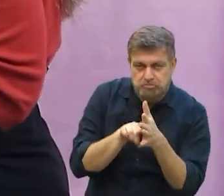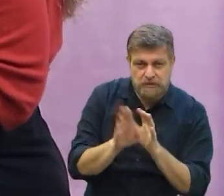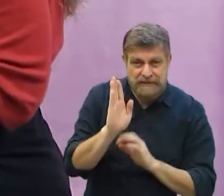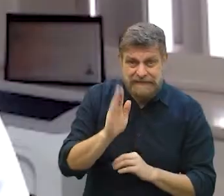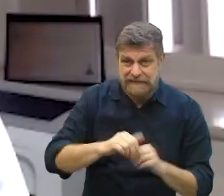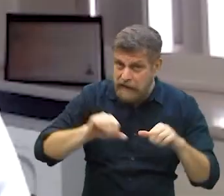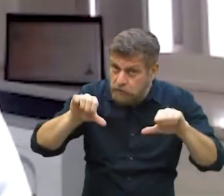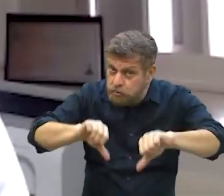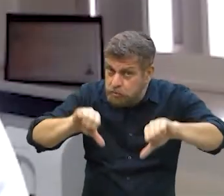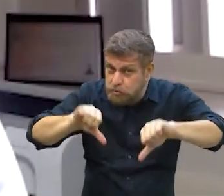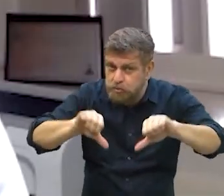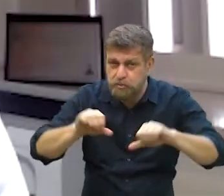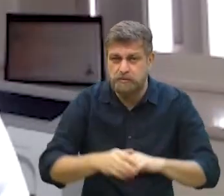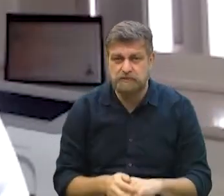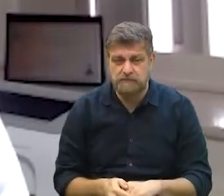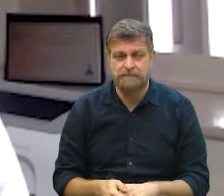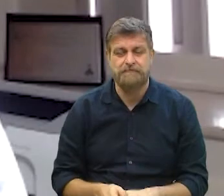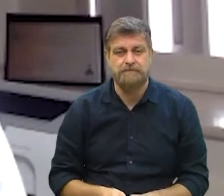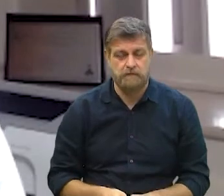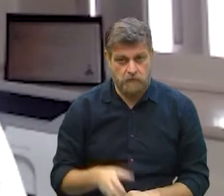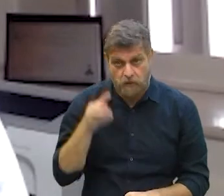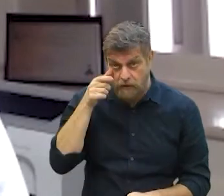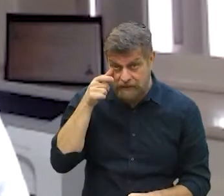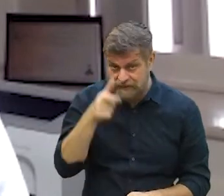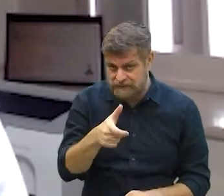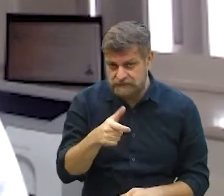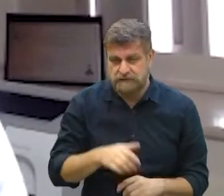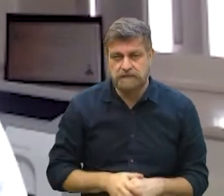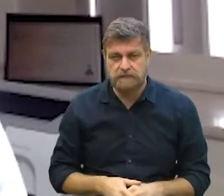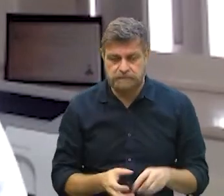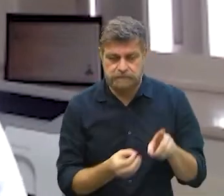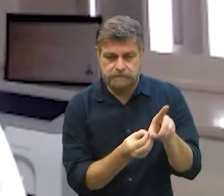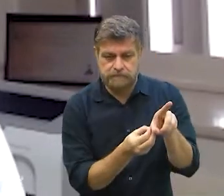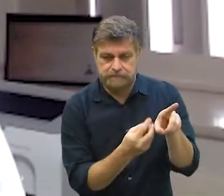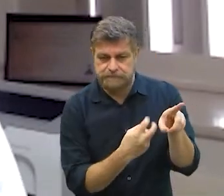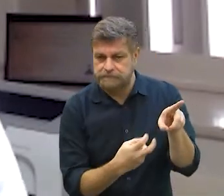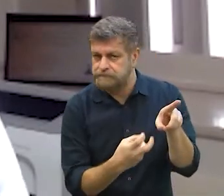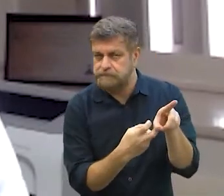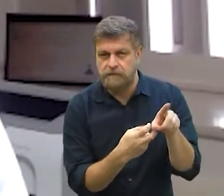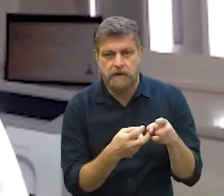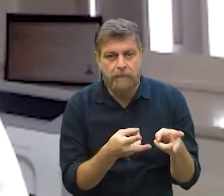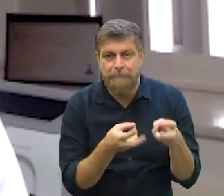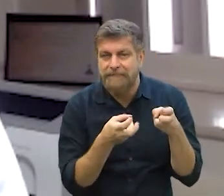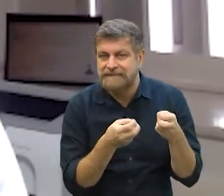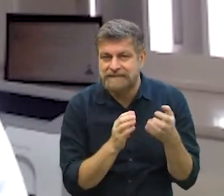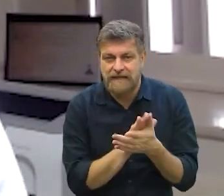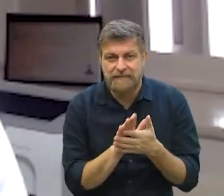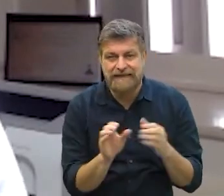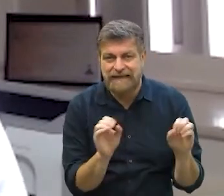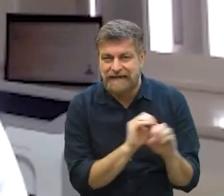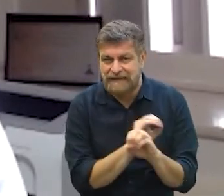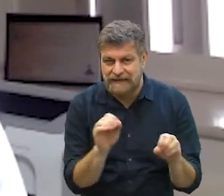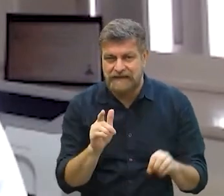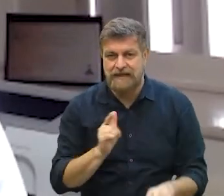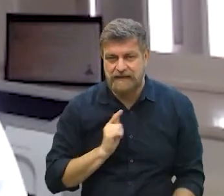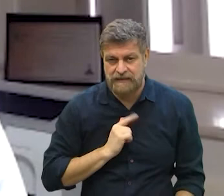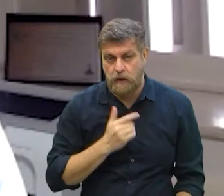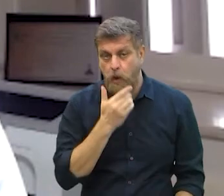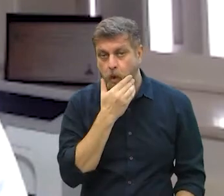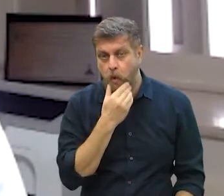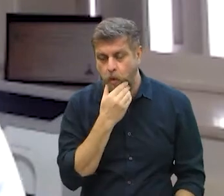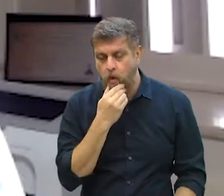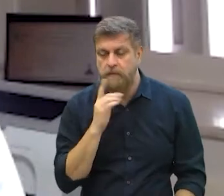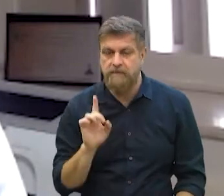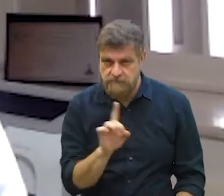avançado? Então, isso é interessante, porque o câncer de próstata é silencioso. Então, é detectado somente através do exame